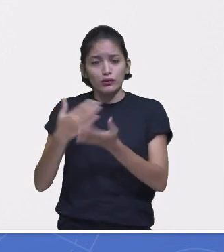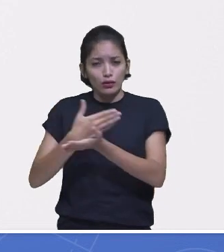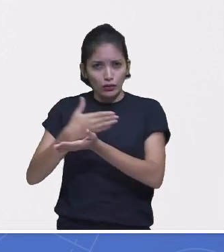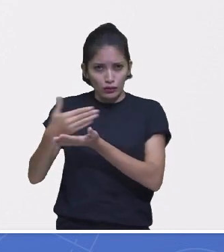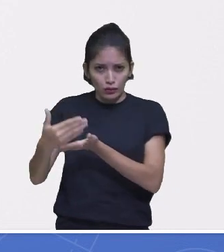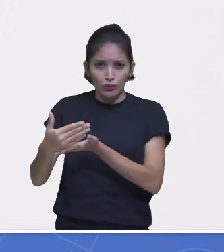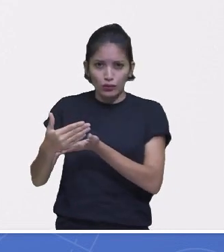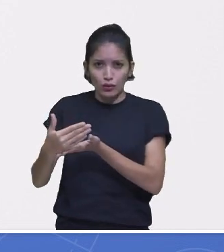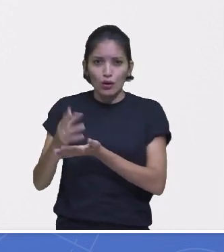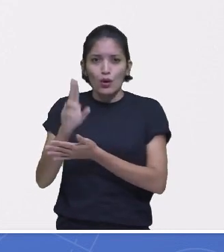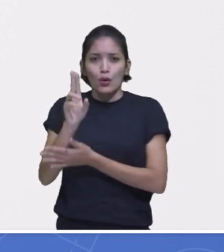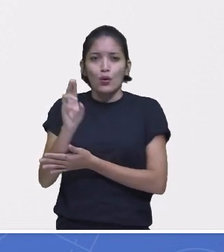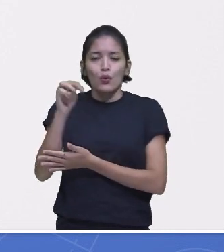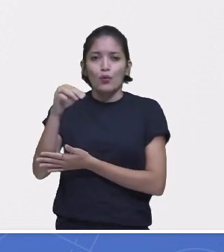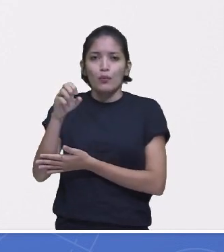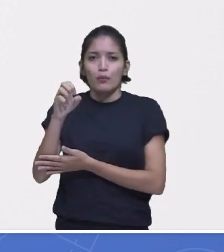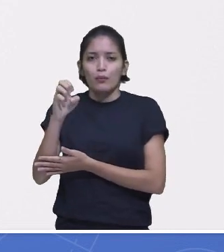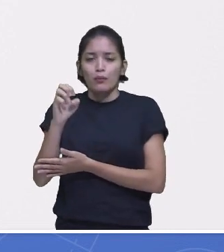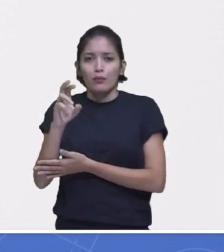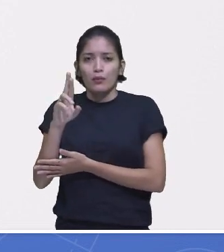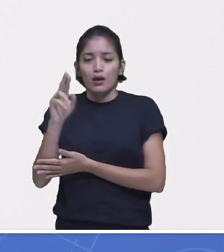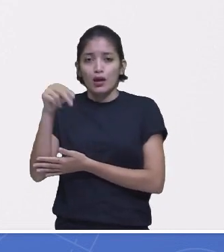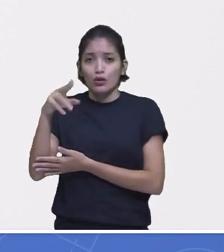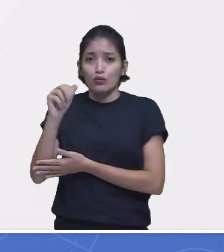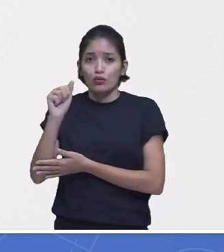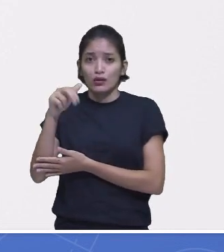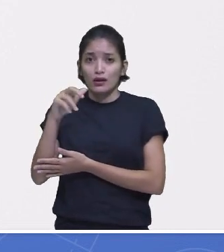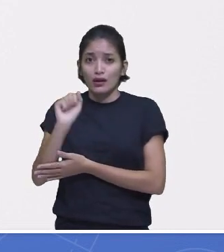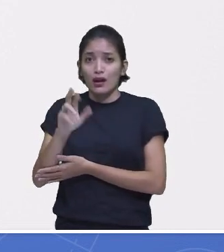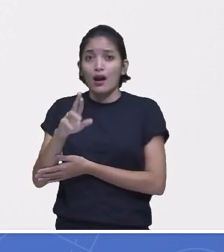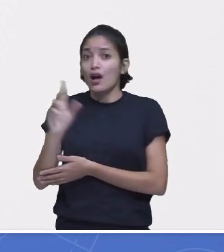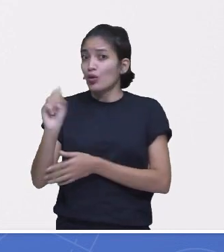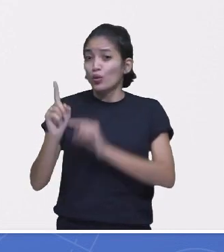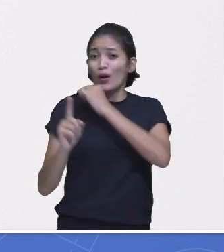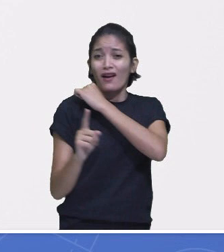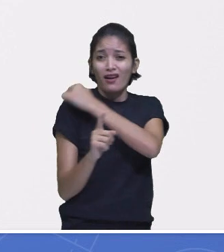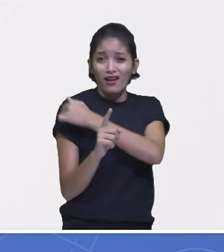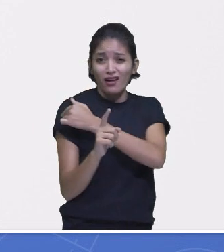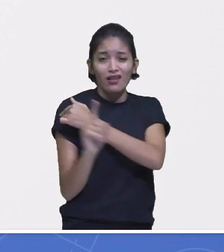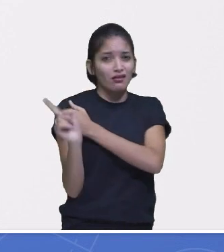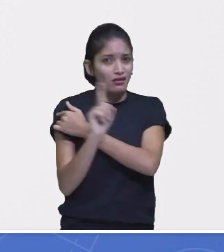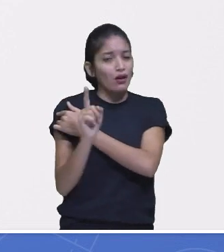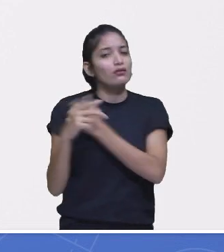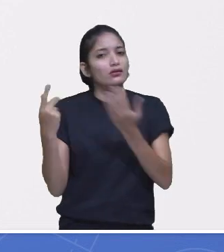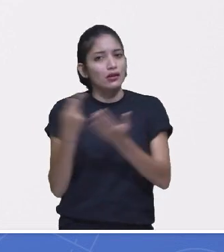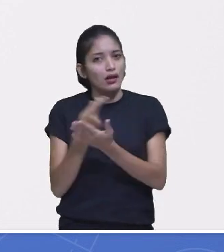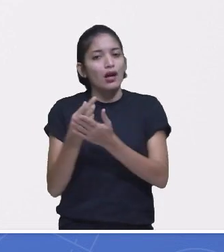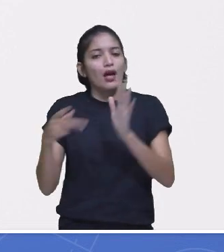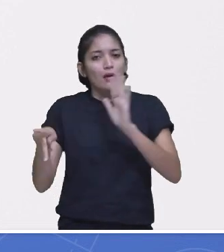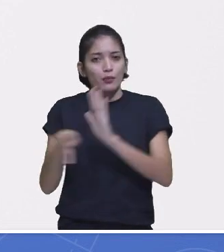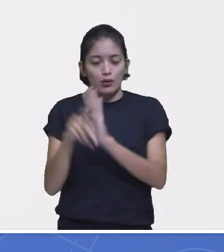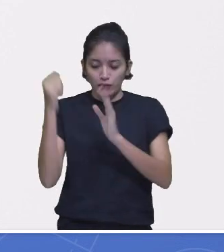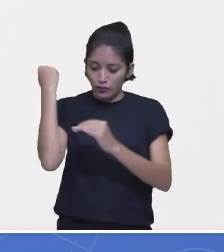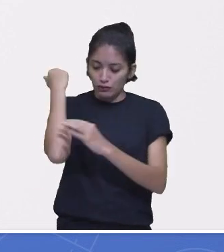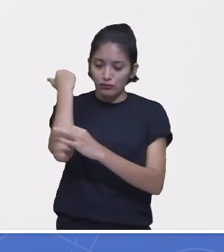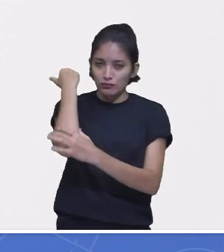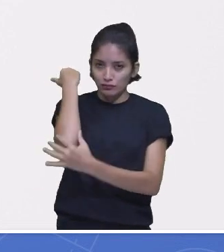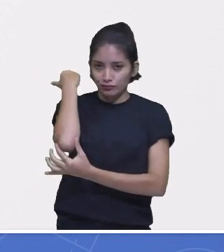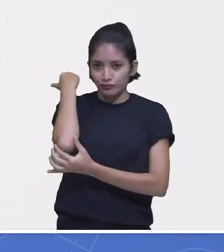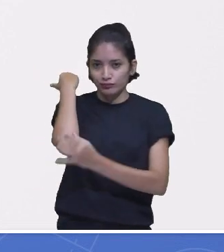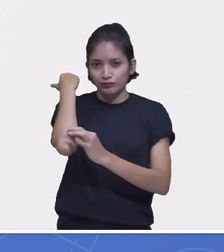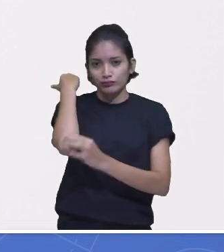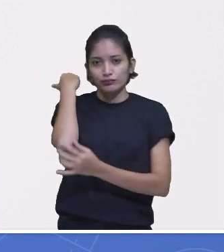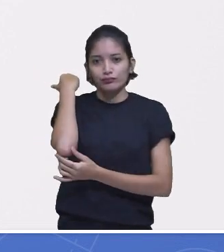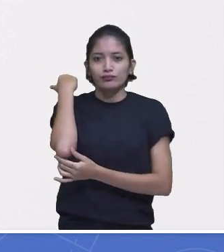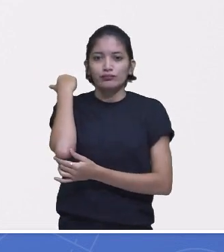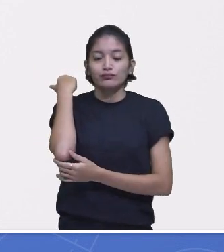articulação húmero-ulnar, não é a do ombro não, tá, gente? Perdoem o erro, é a articulação do cotovelo. Tá? Então, nós temos